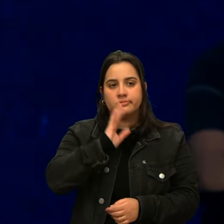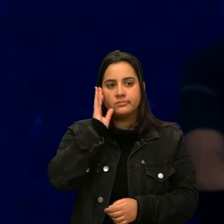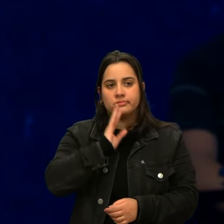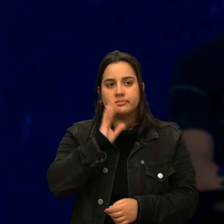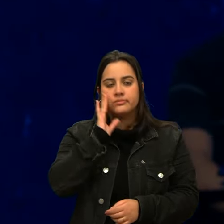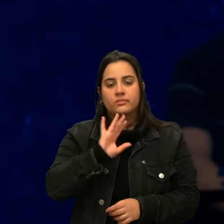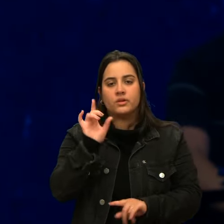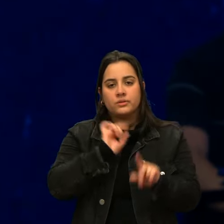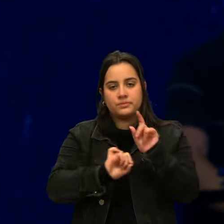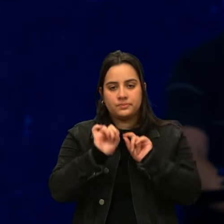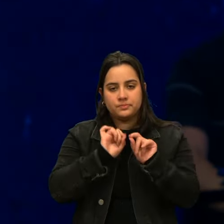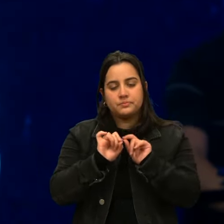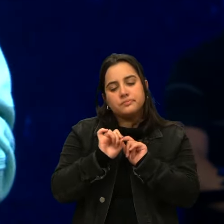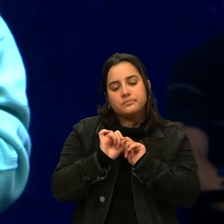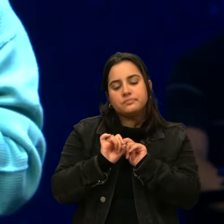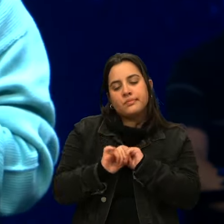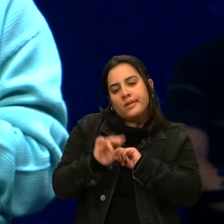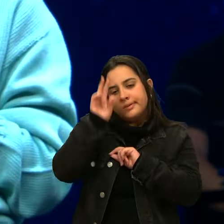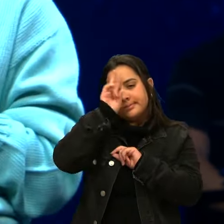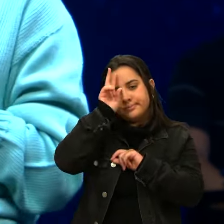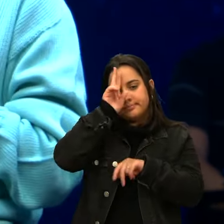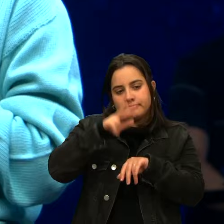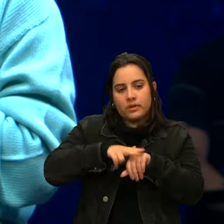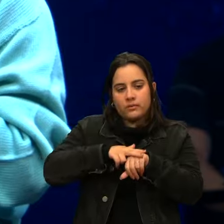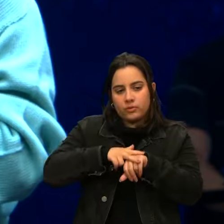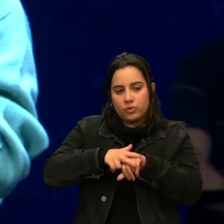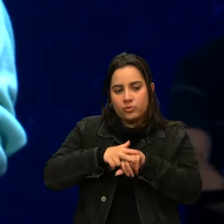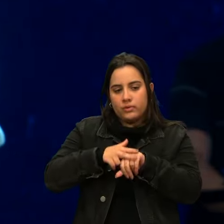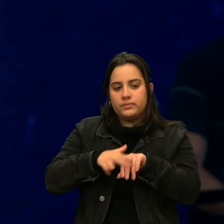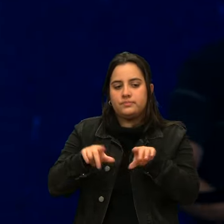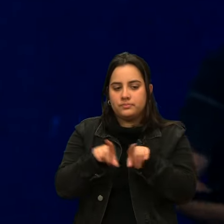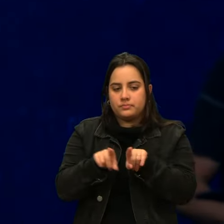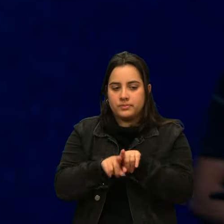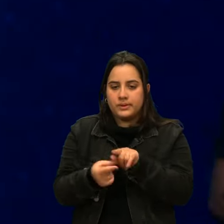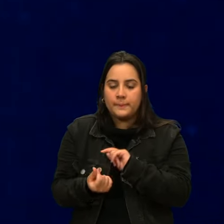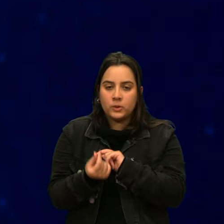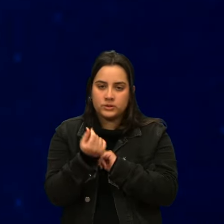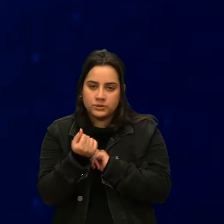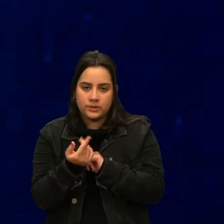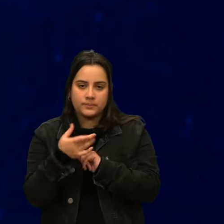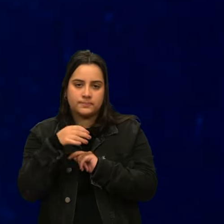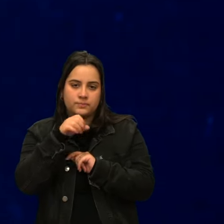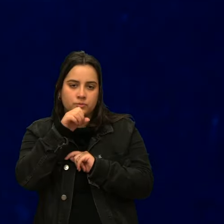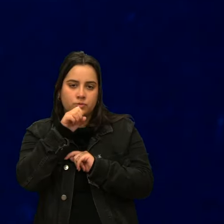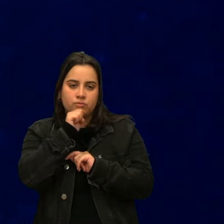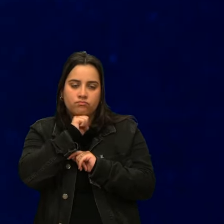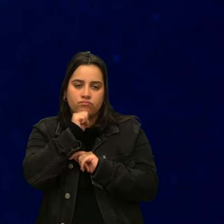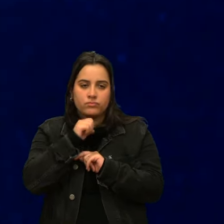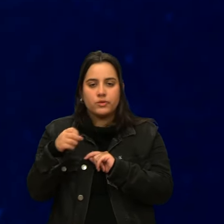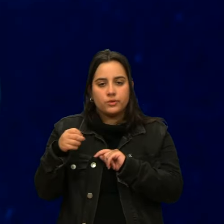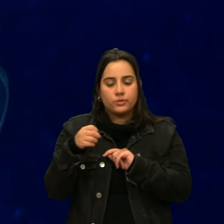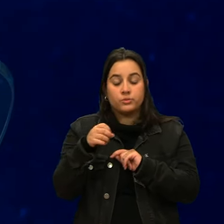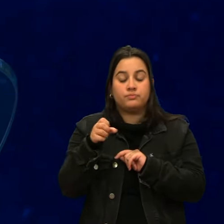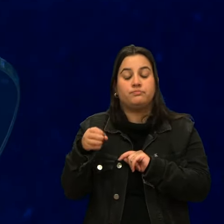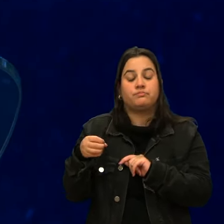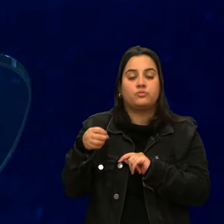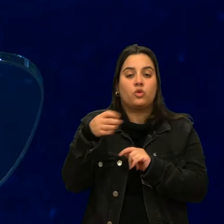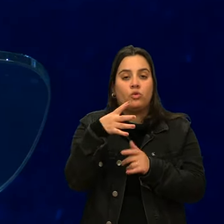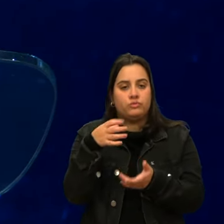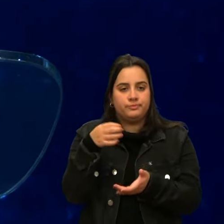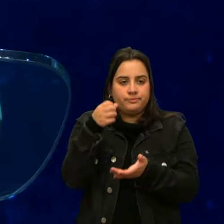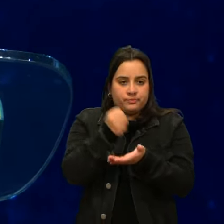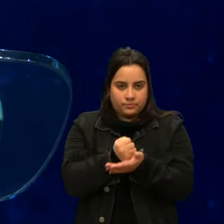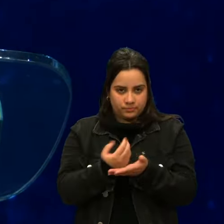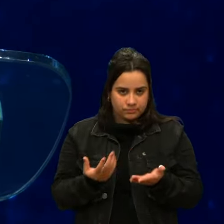da viúva e da moedinha lá no Novo Testamento. E todas as pessoas estavam entregando tantas ofertas e aquela